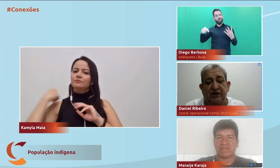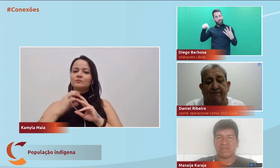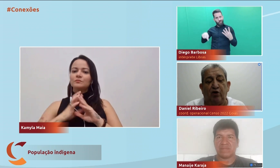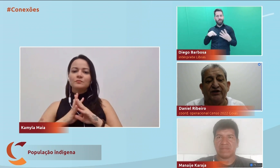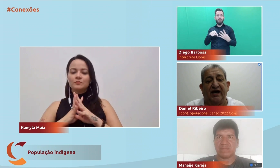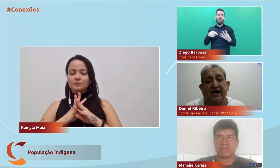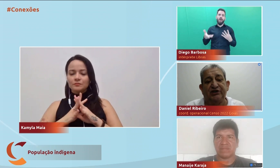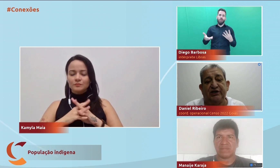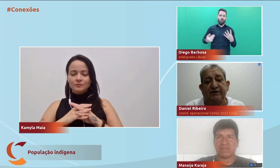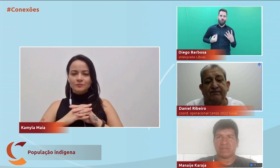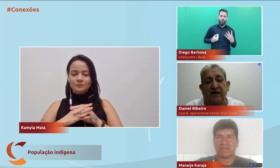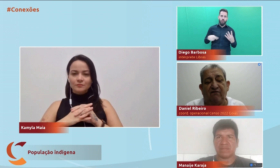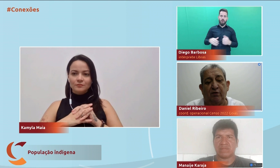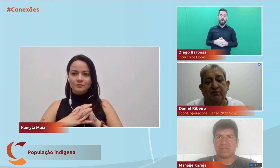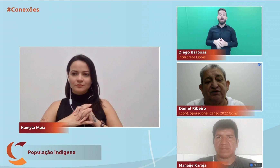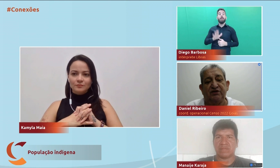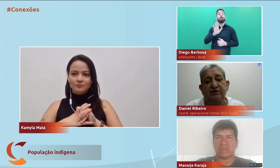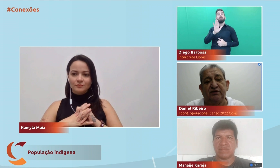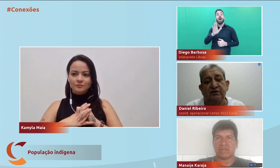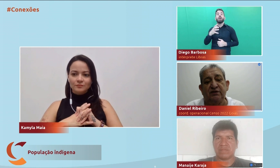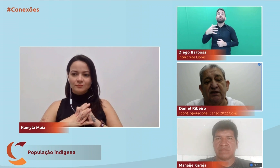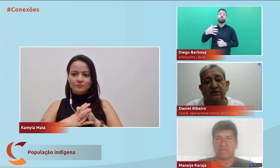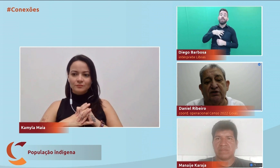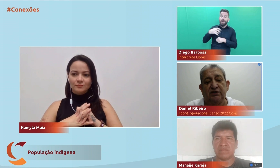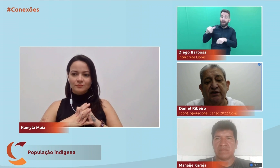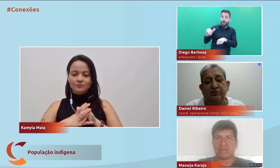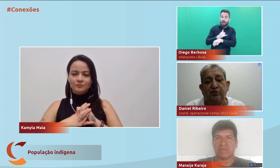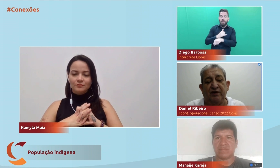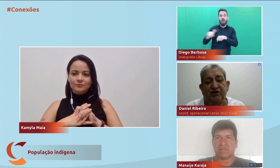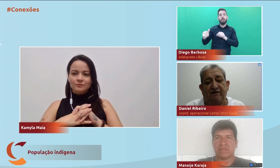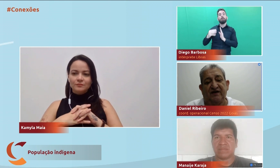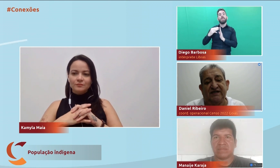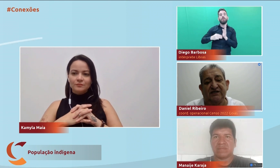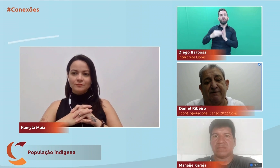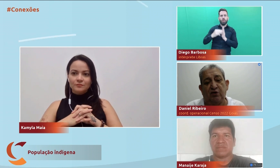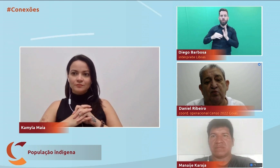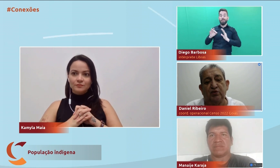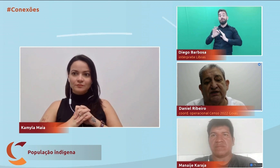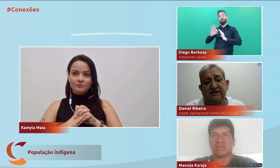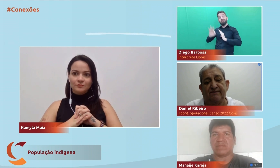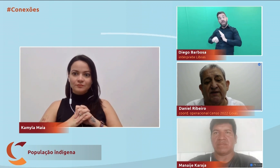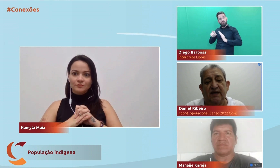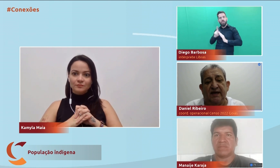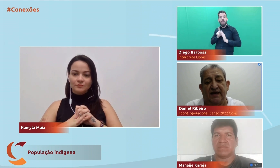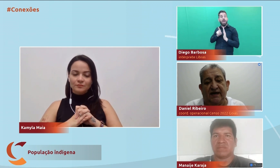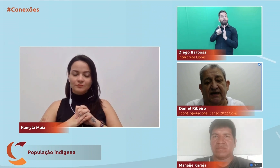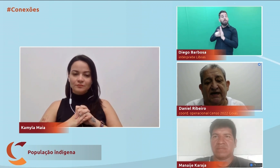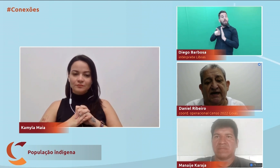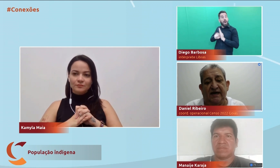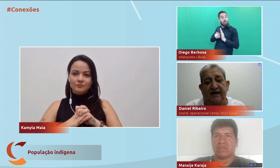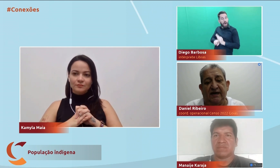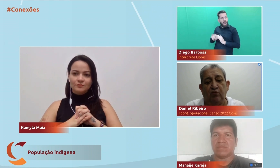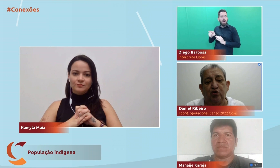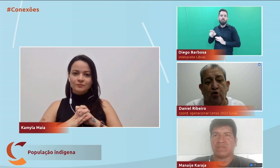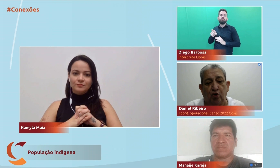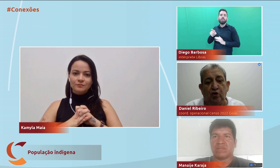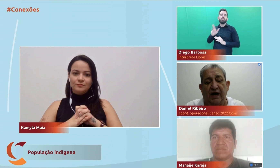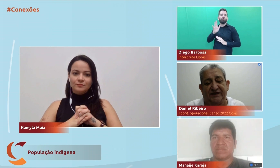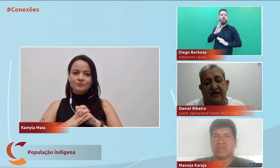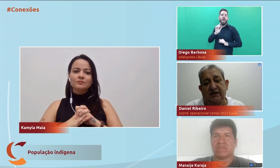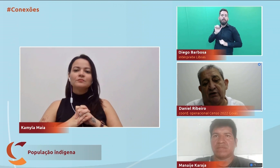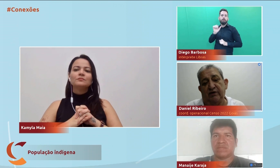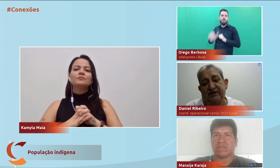de abordagem, a forma do IBGE fazer as perguntas, ela